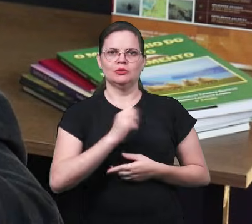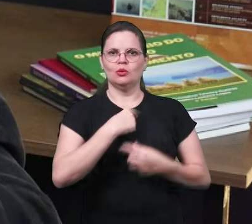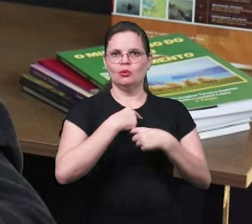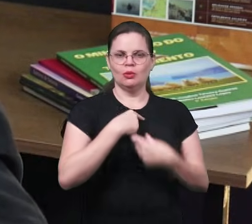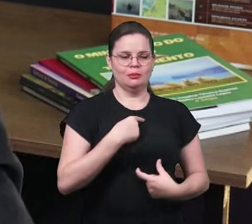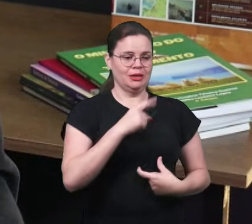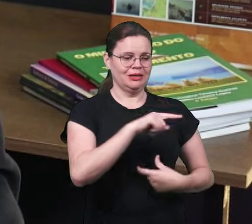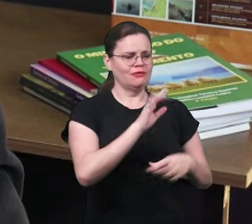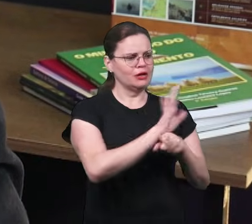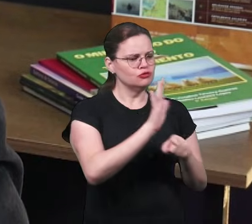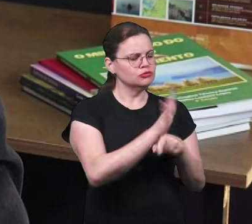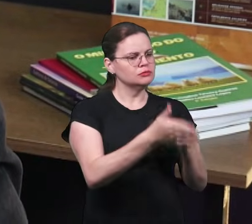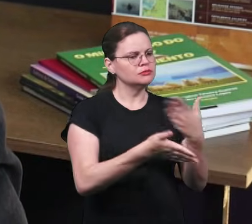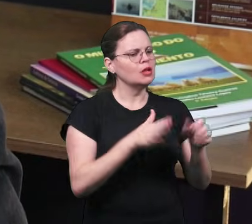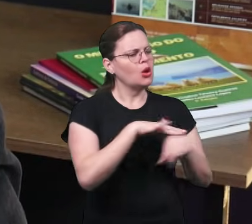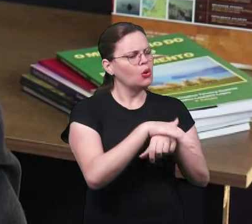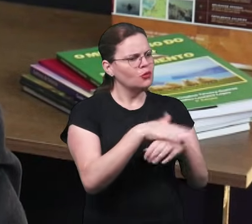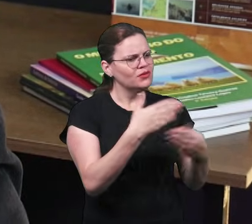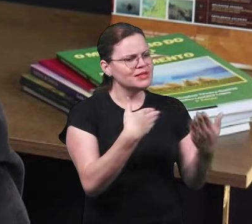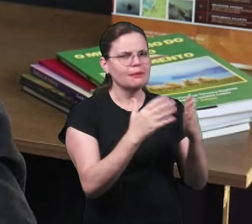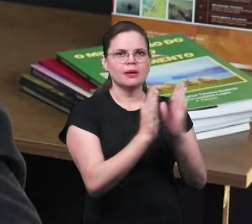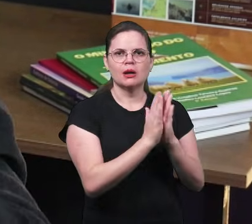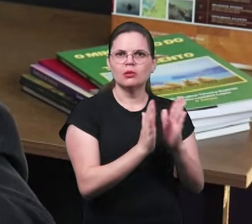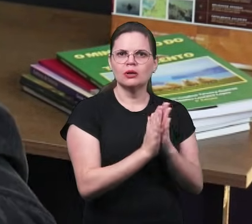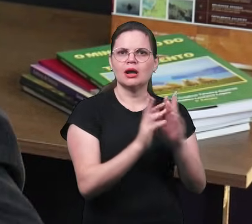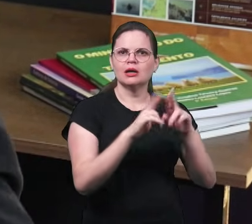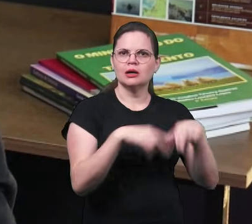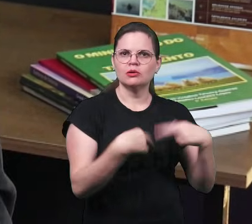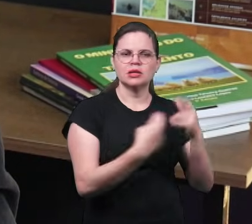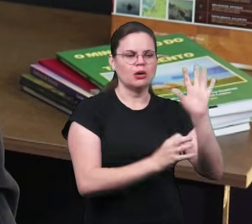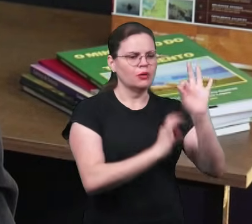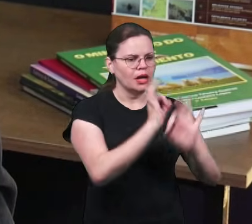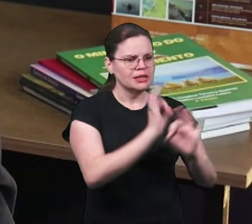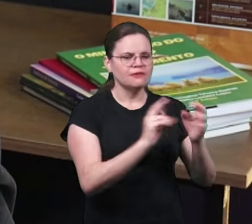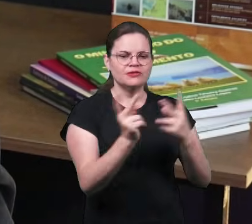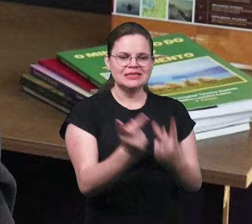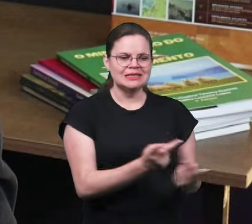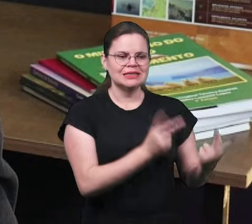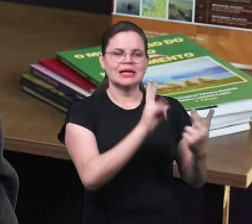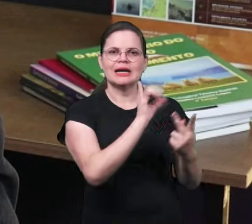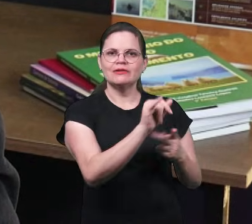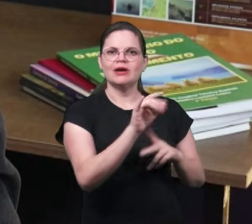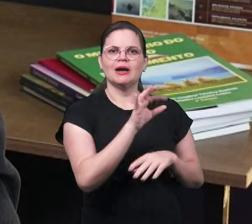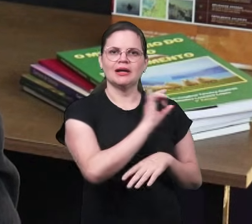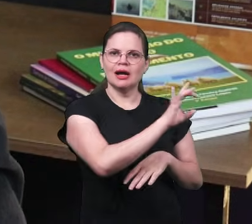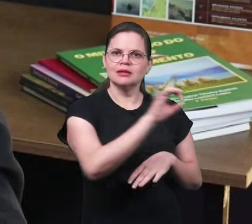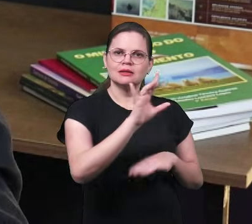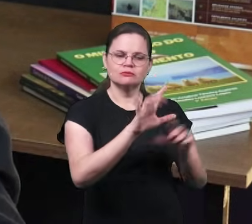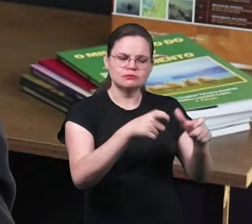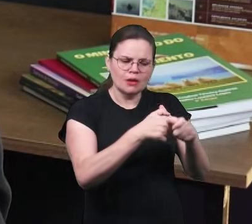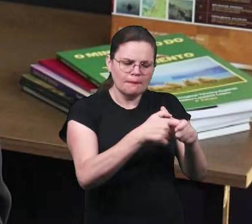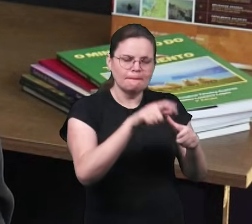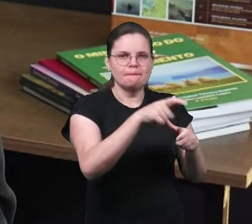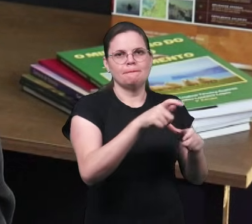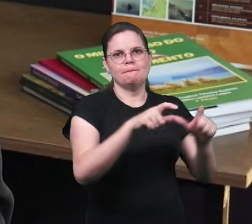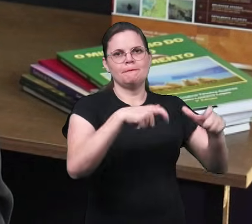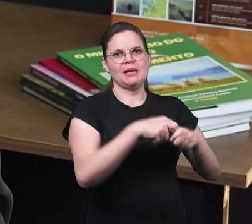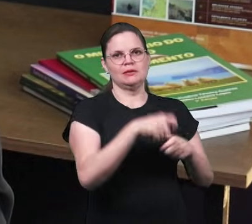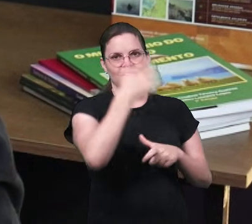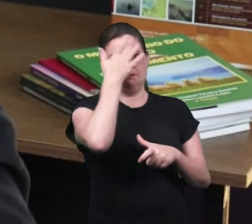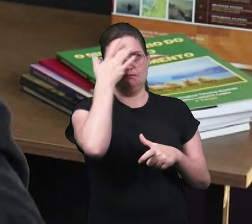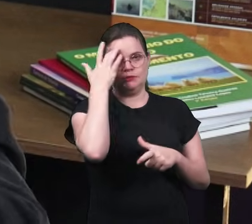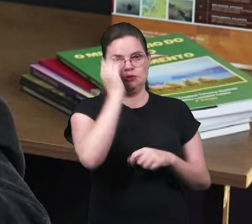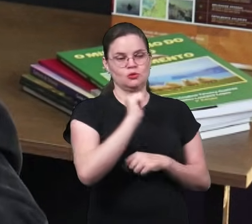orações, são as reuniões, as organizações, as visitas que são feitas, Sim. a assistência, o culto